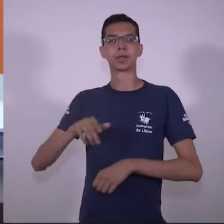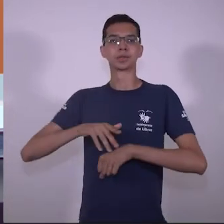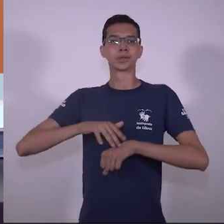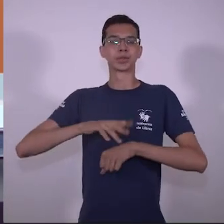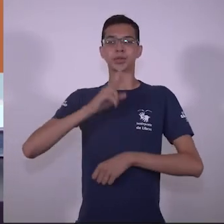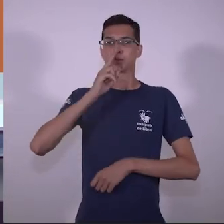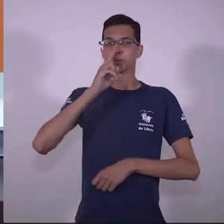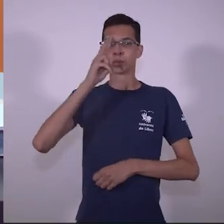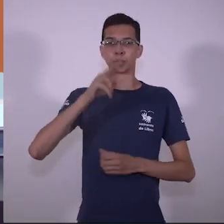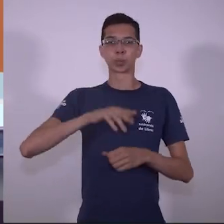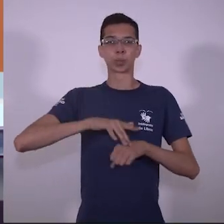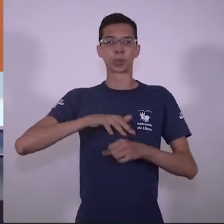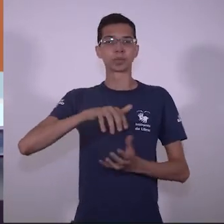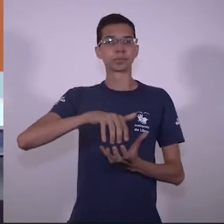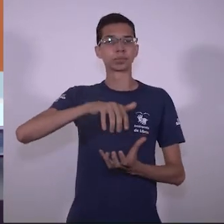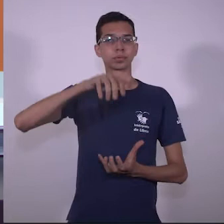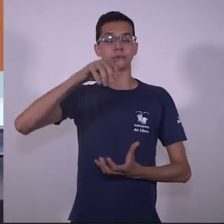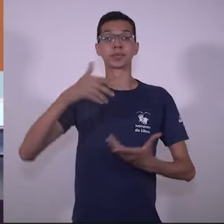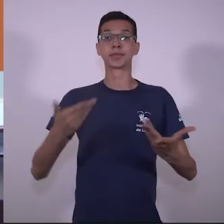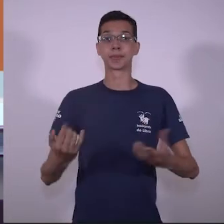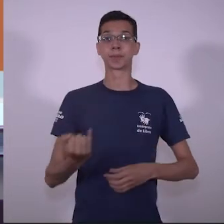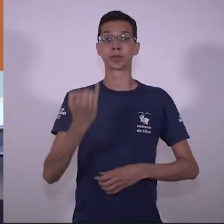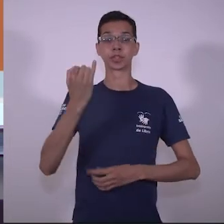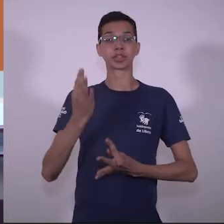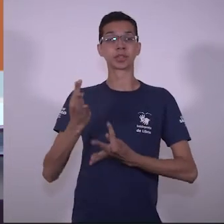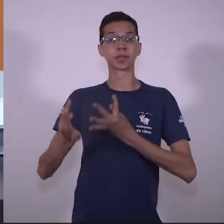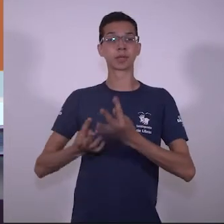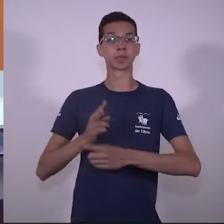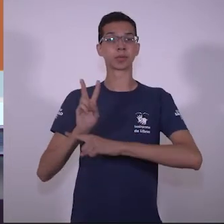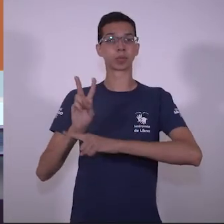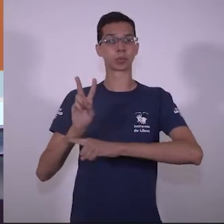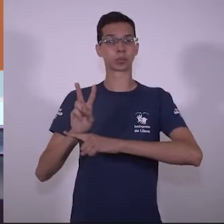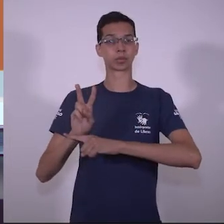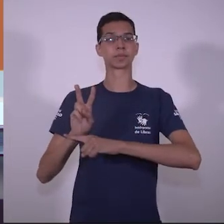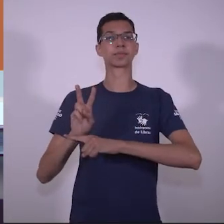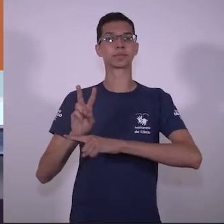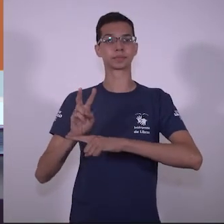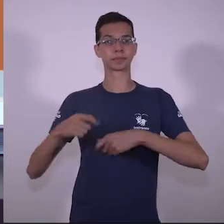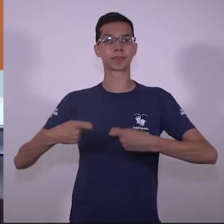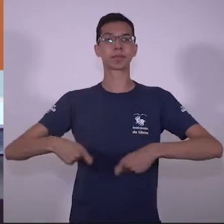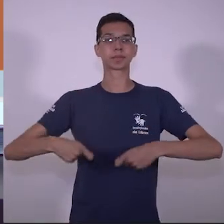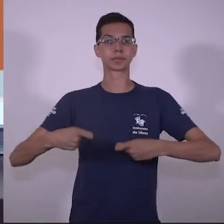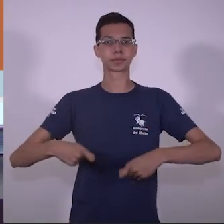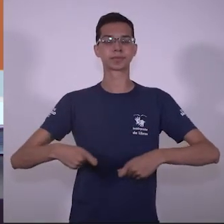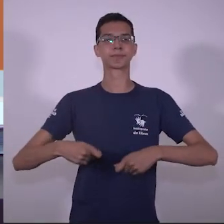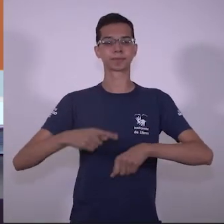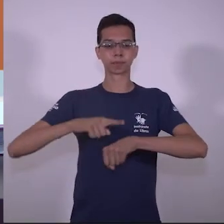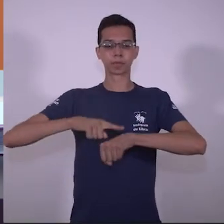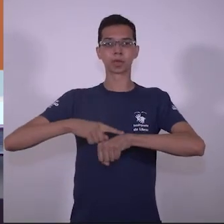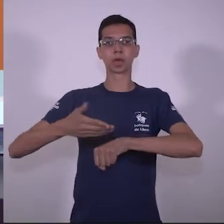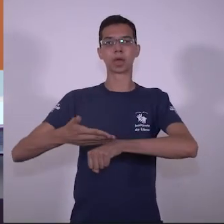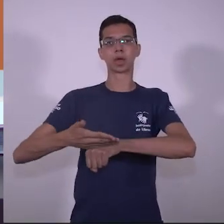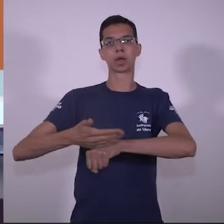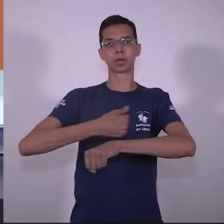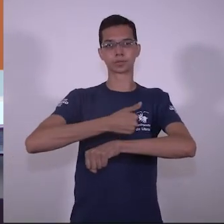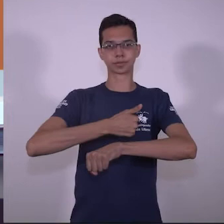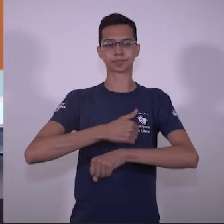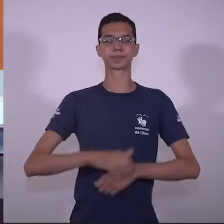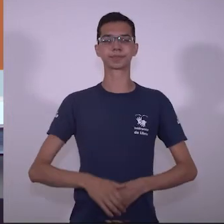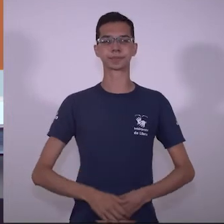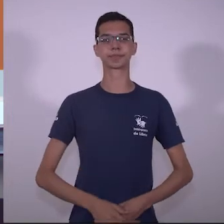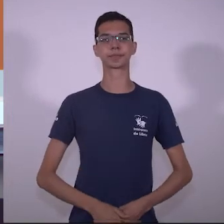ter um tratamento e um acompanhamento clínico muito mais cedo. Então, acho que era isso por